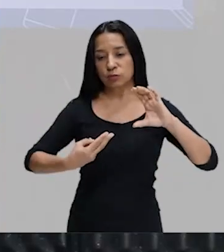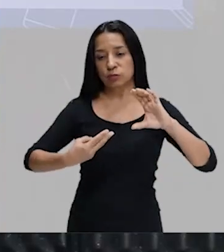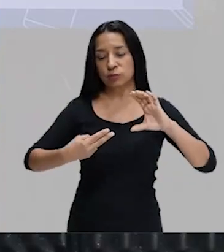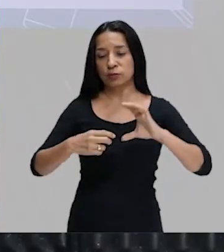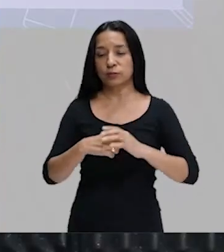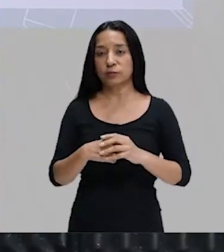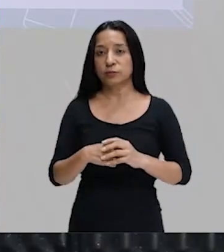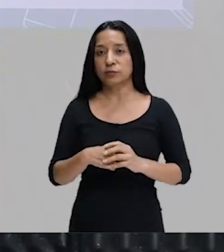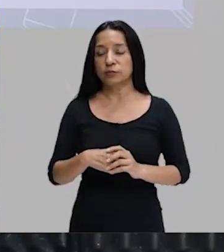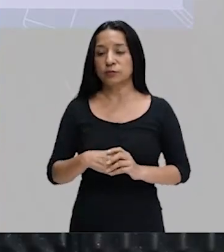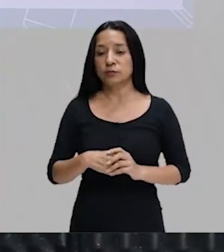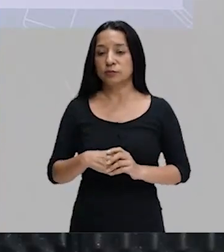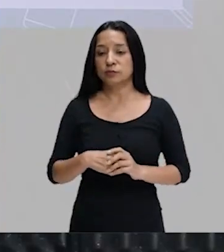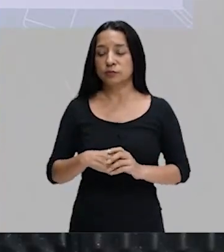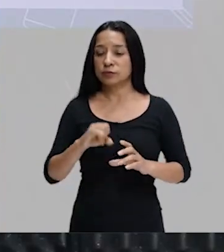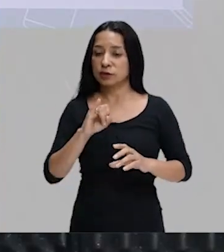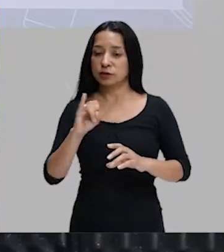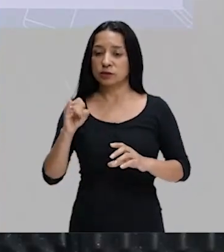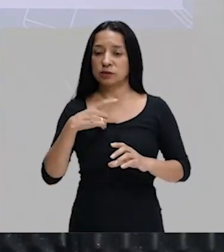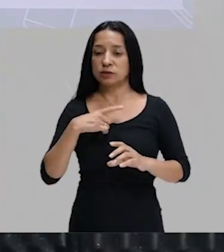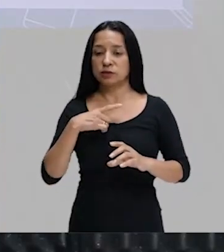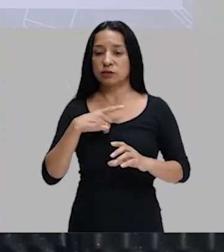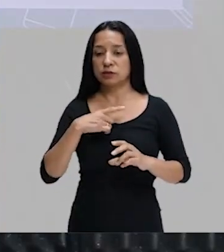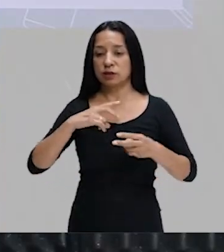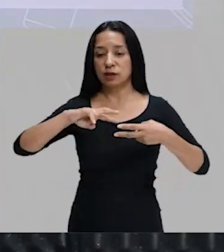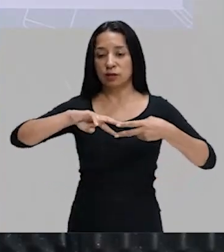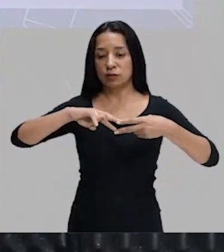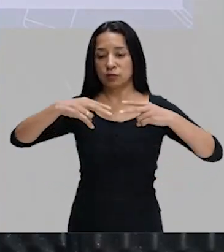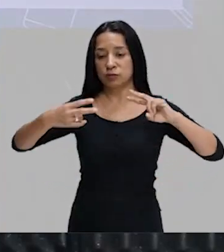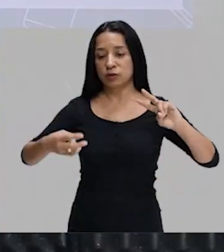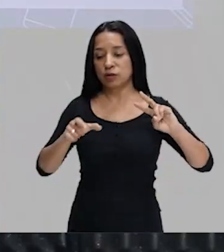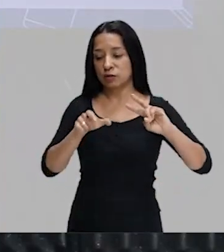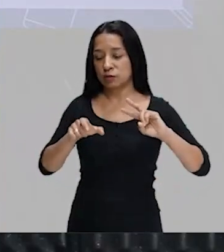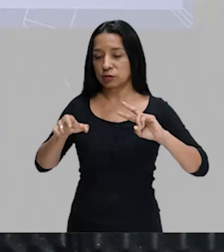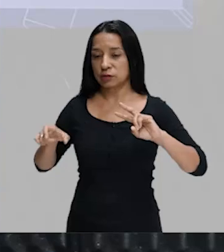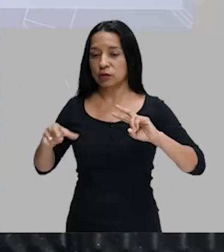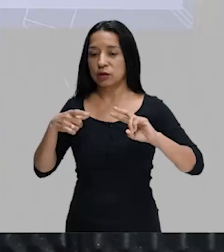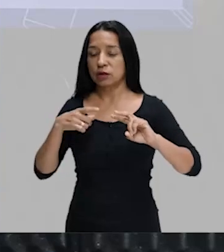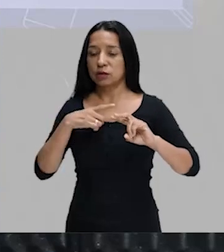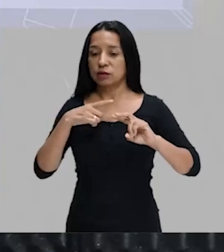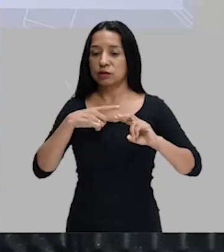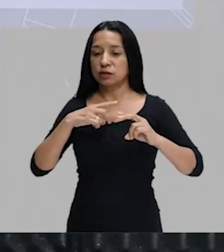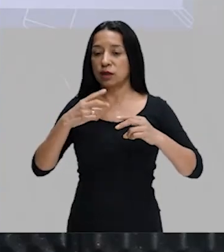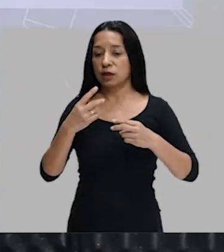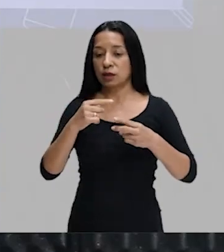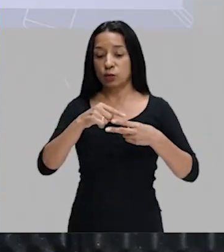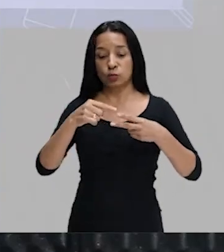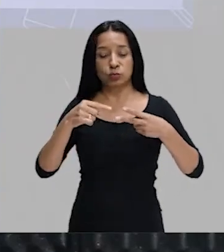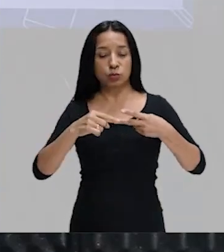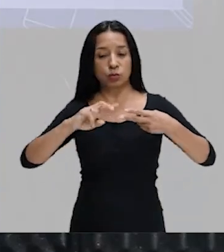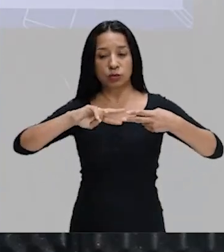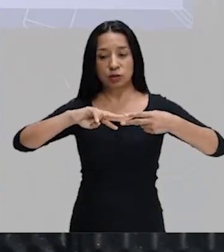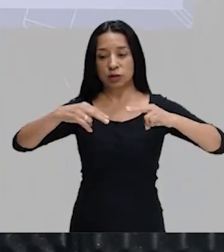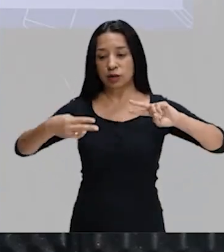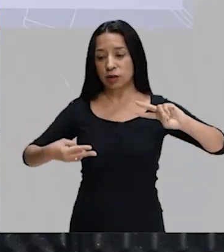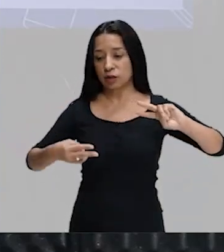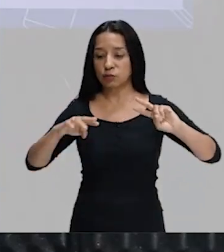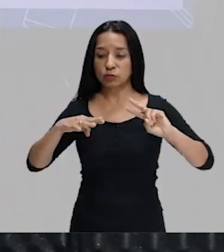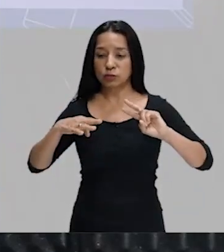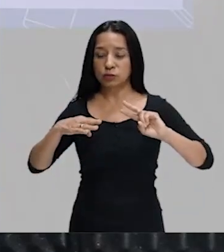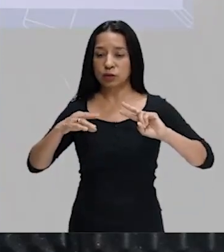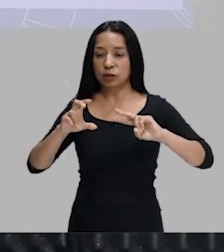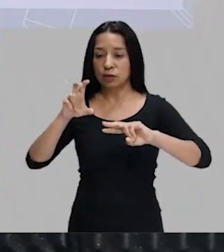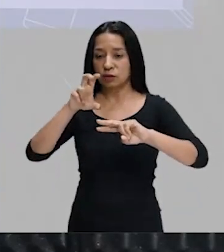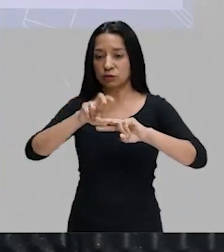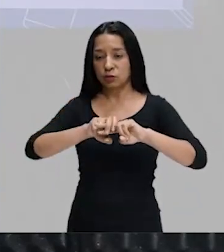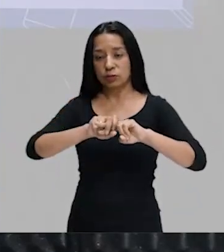Então, se eu tiver um gene que tem dois alelos, um alelo dominante ou um alelo recessivo, esteja